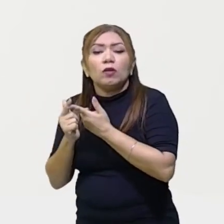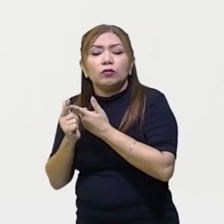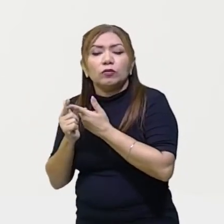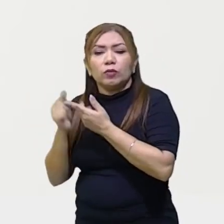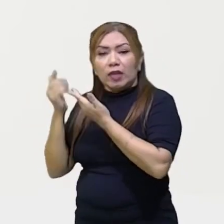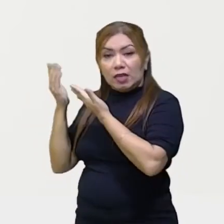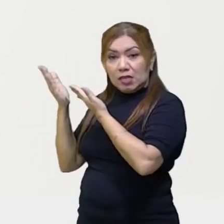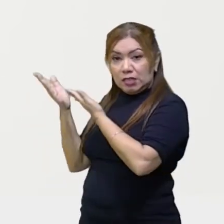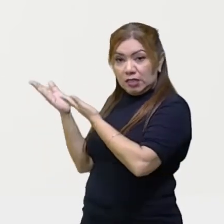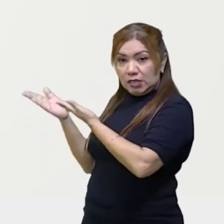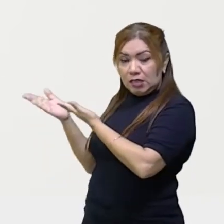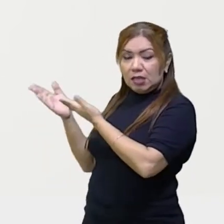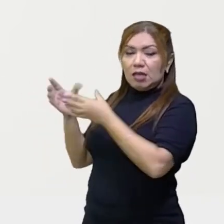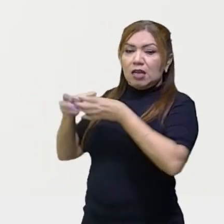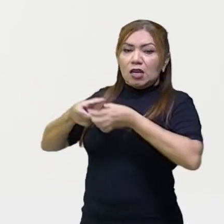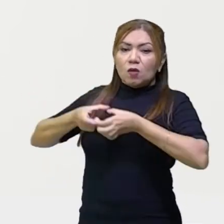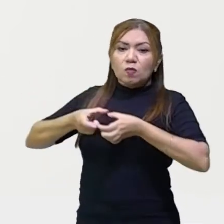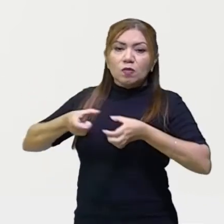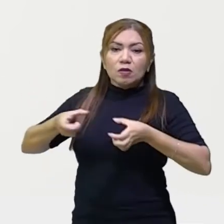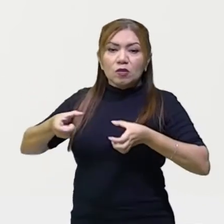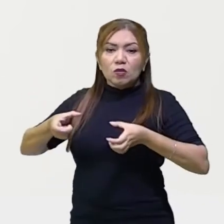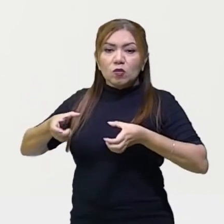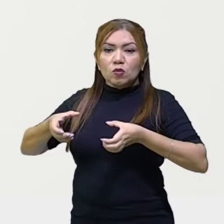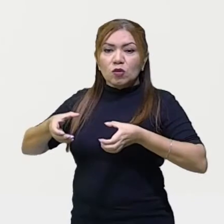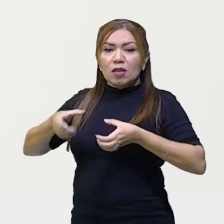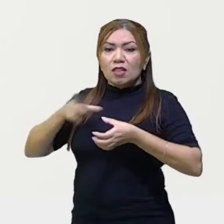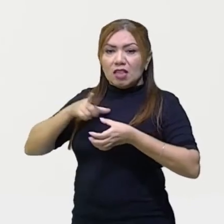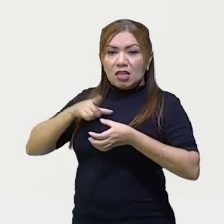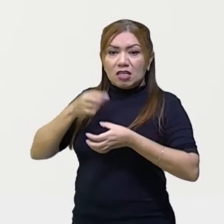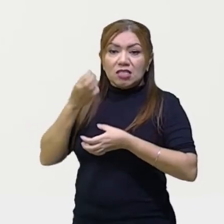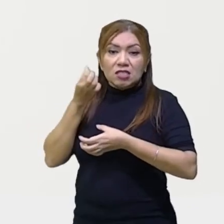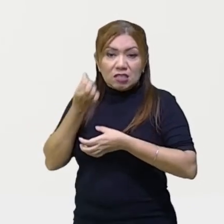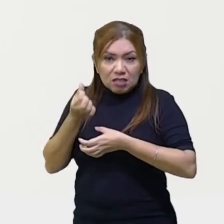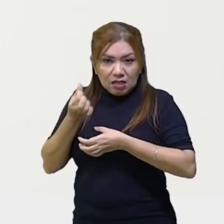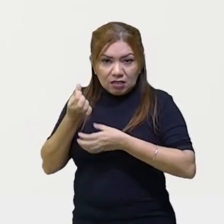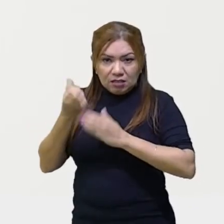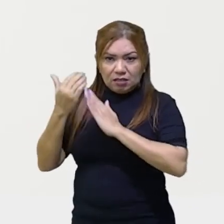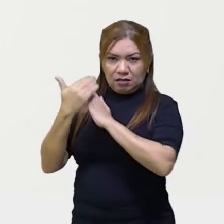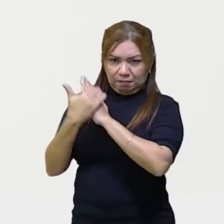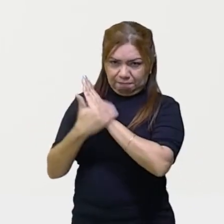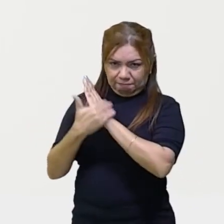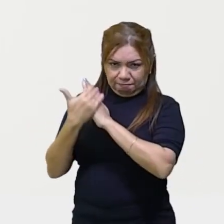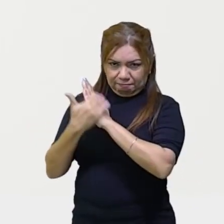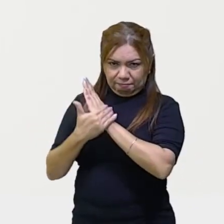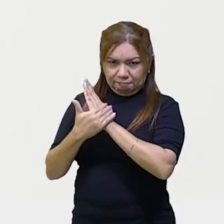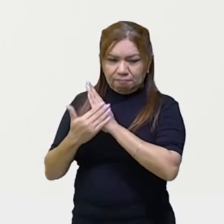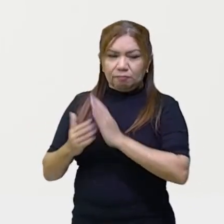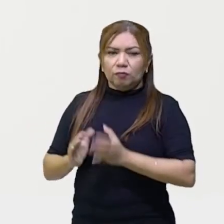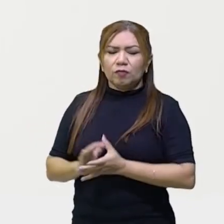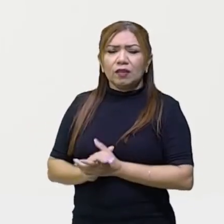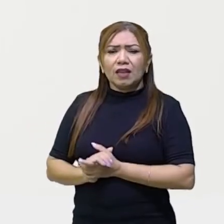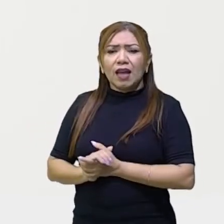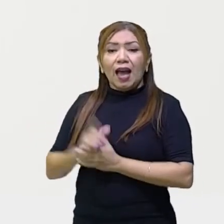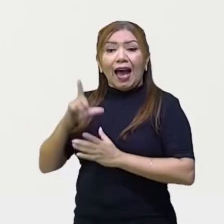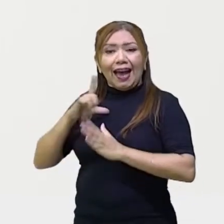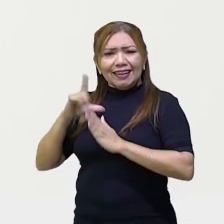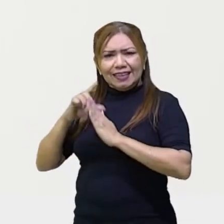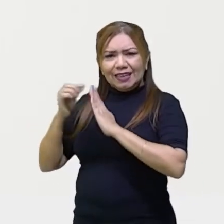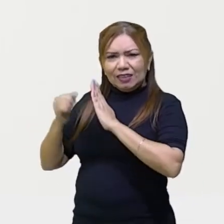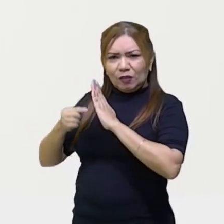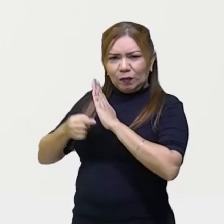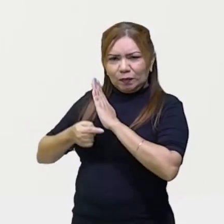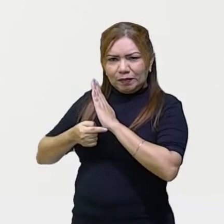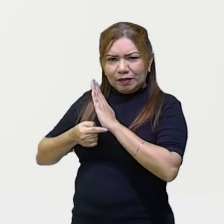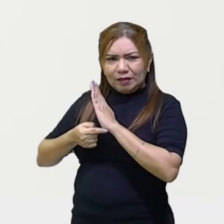poliedro que é um paralelepípedo tem 6 faces o ponto de encontro esse